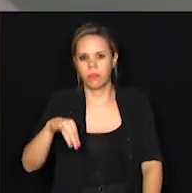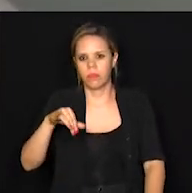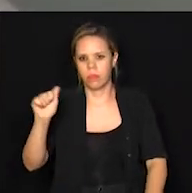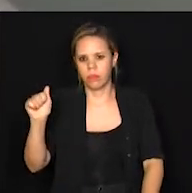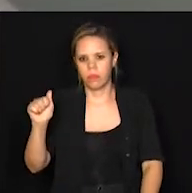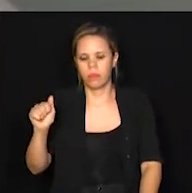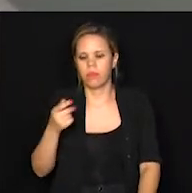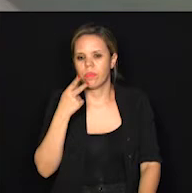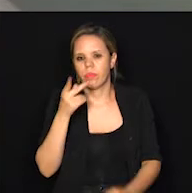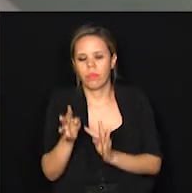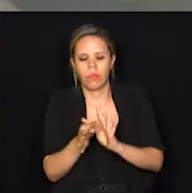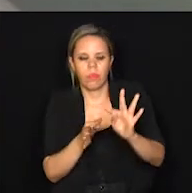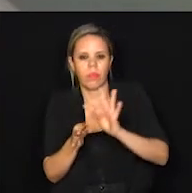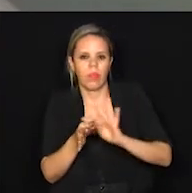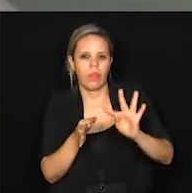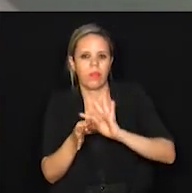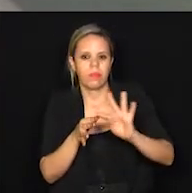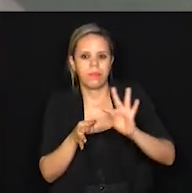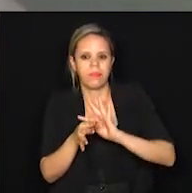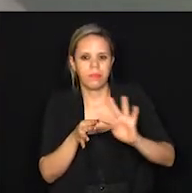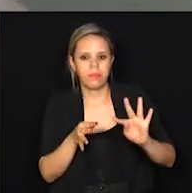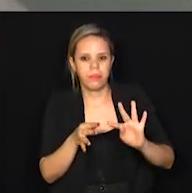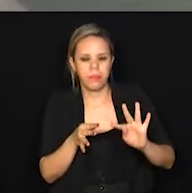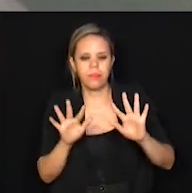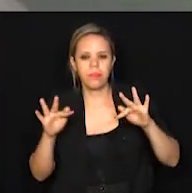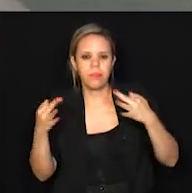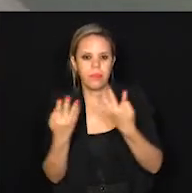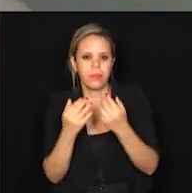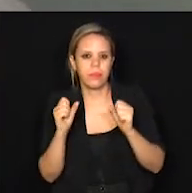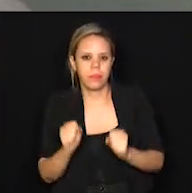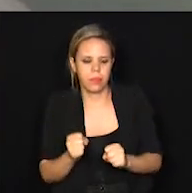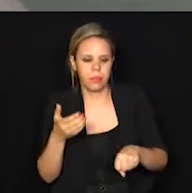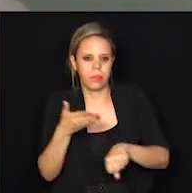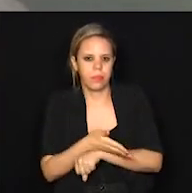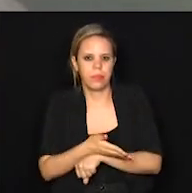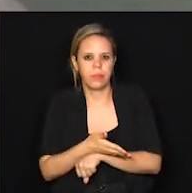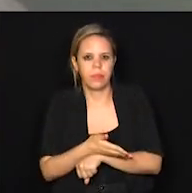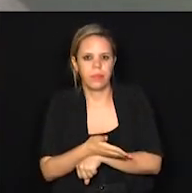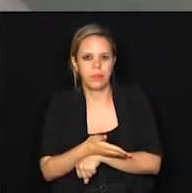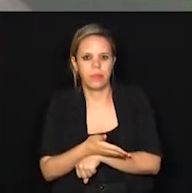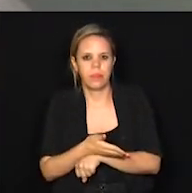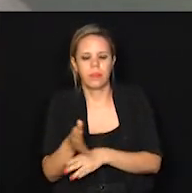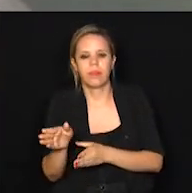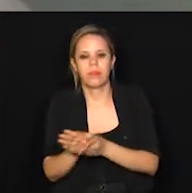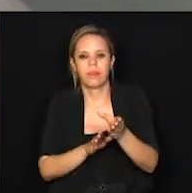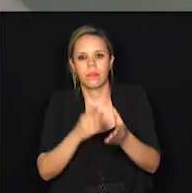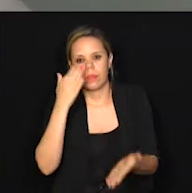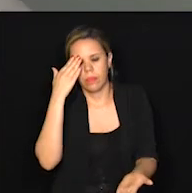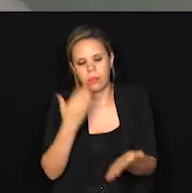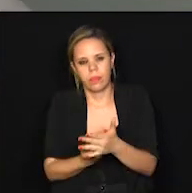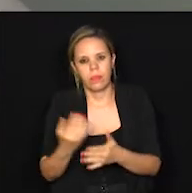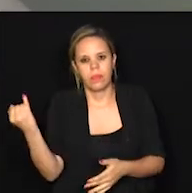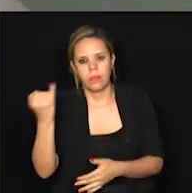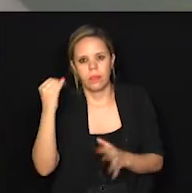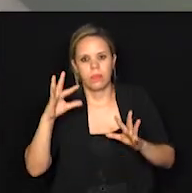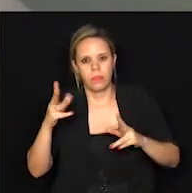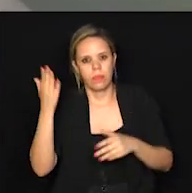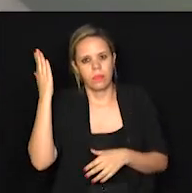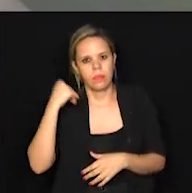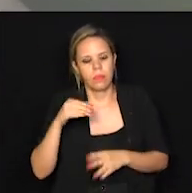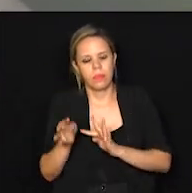empresas, os nossos sonhos, porque as nossas escolas, em sua maioria, nasceram de sonhos, né? Então, nós estamos,